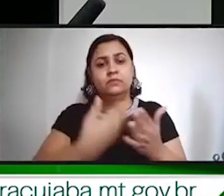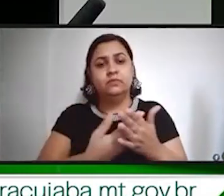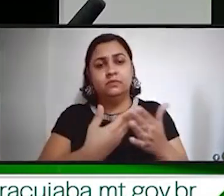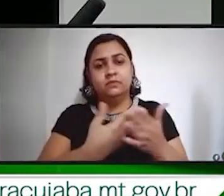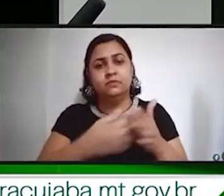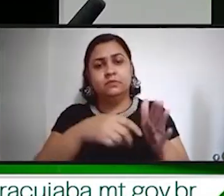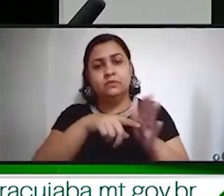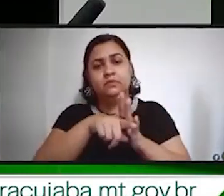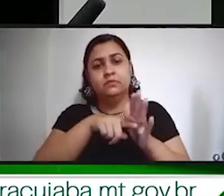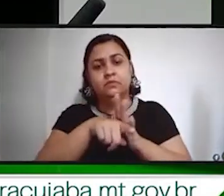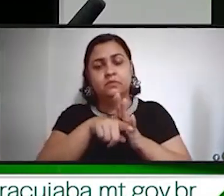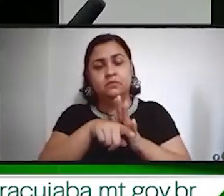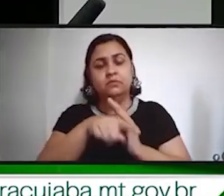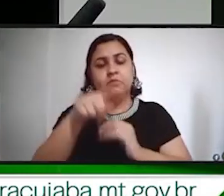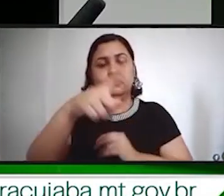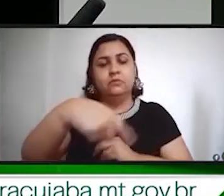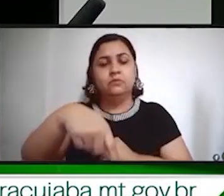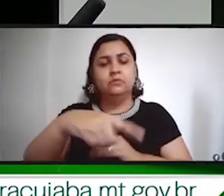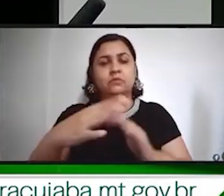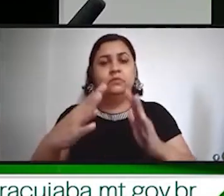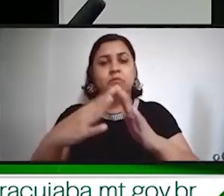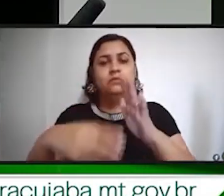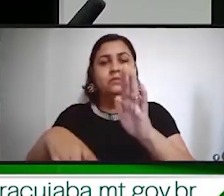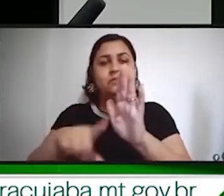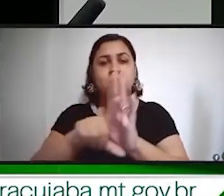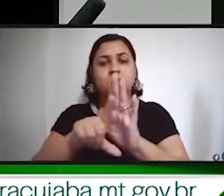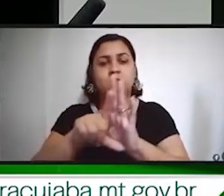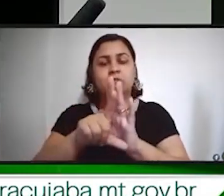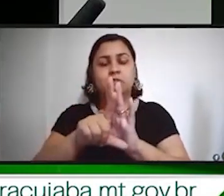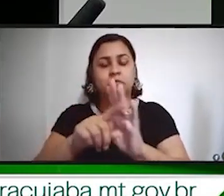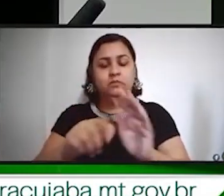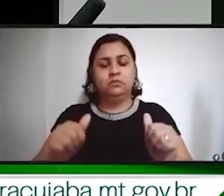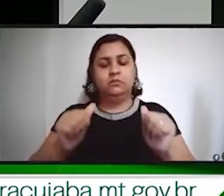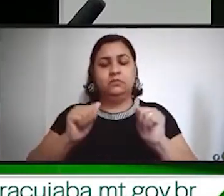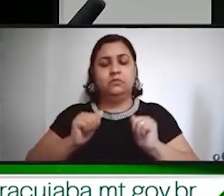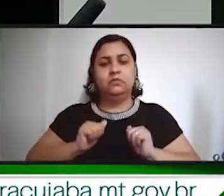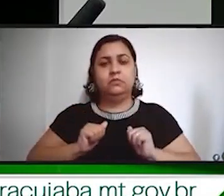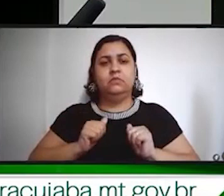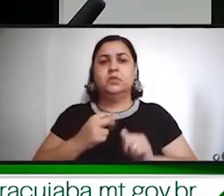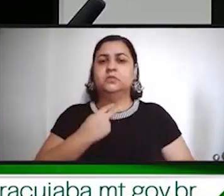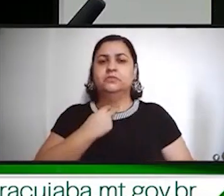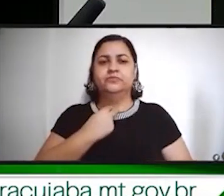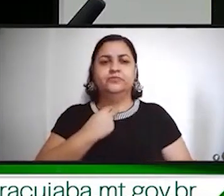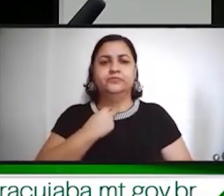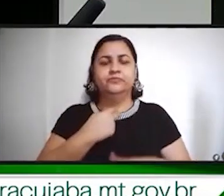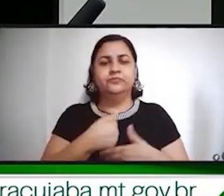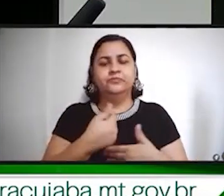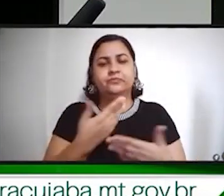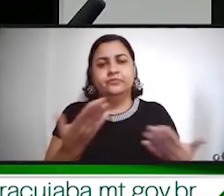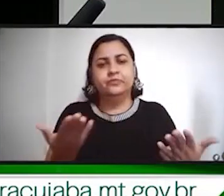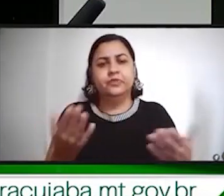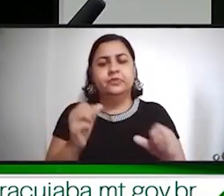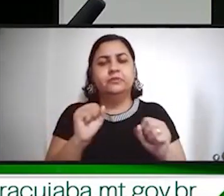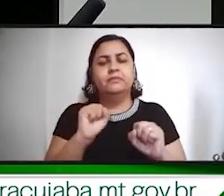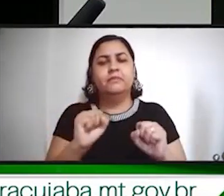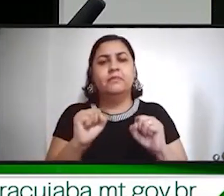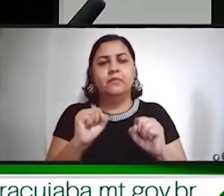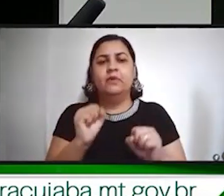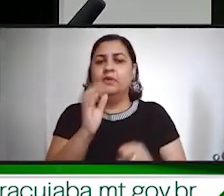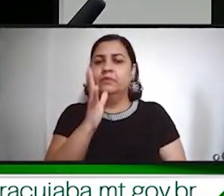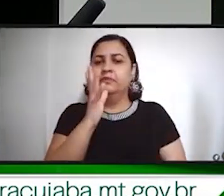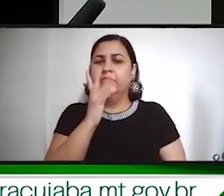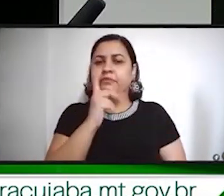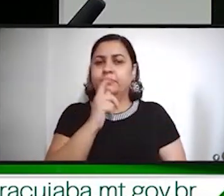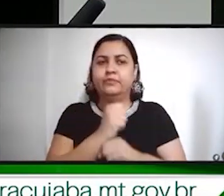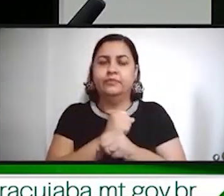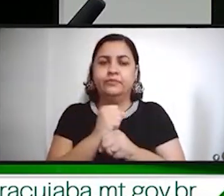inertes, dependendo de um processo judicial que pode durar anos. E nós temos sim, como casa legislativa, que agir e